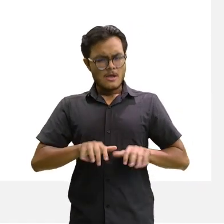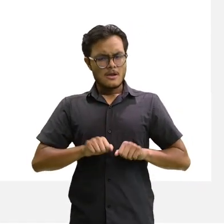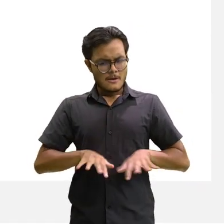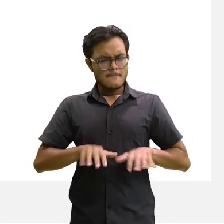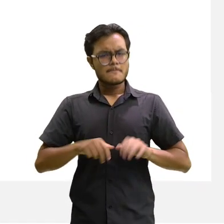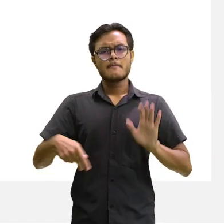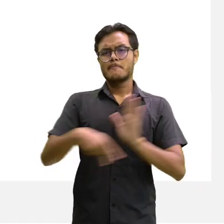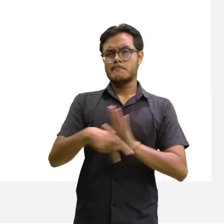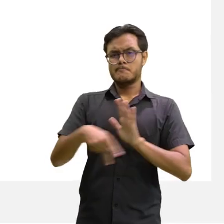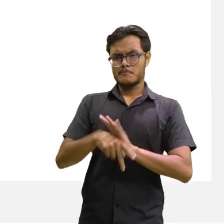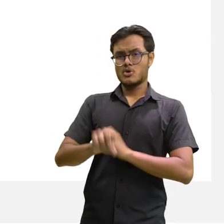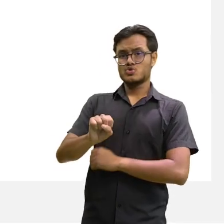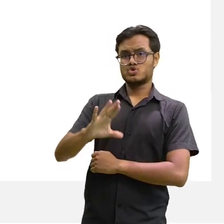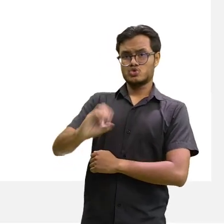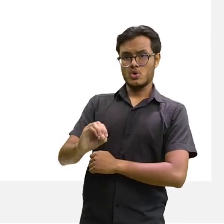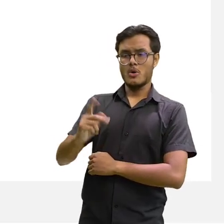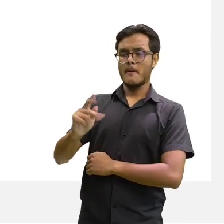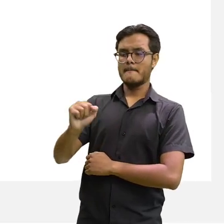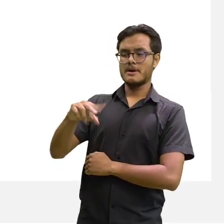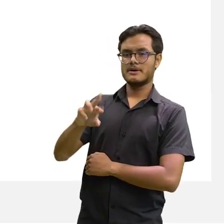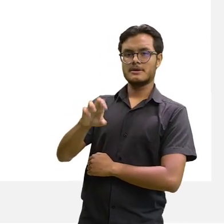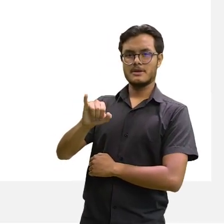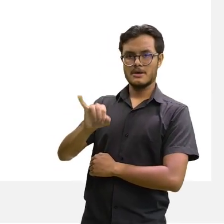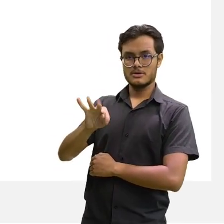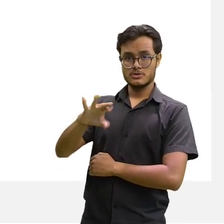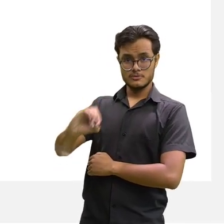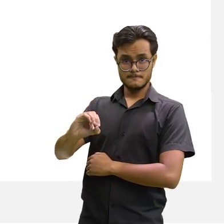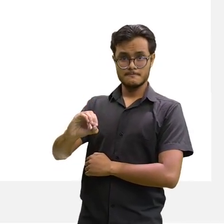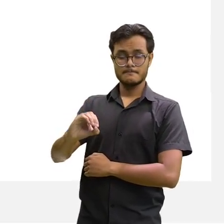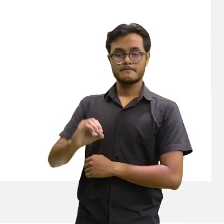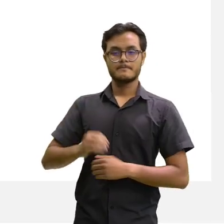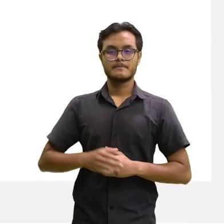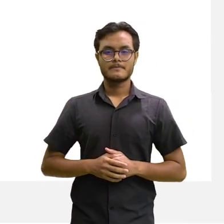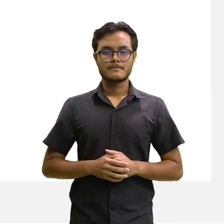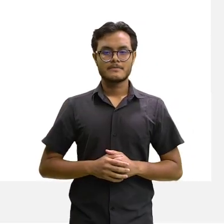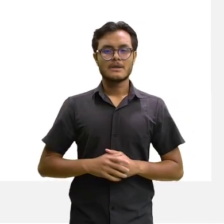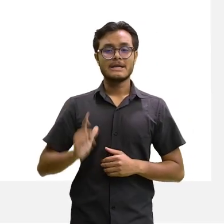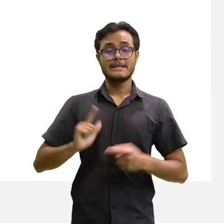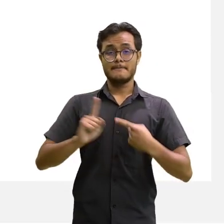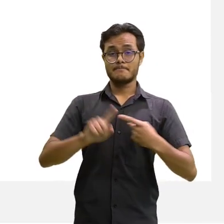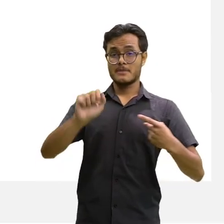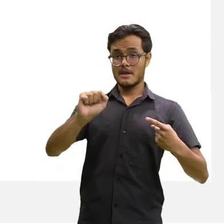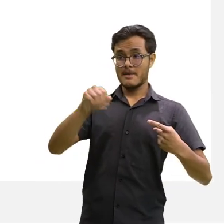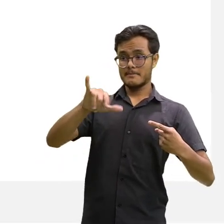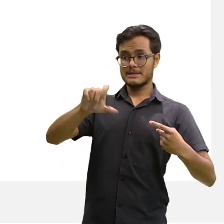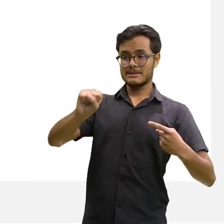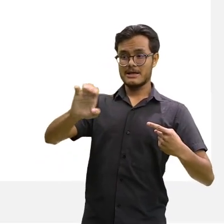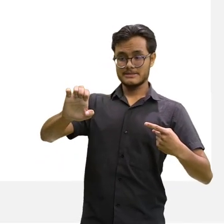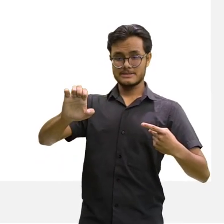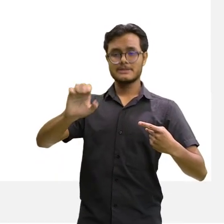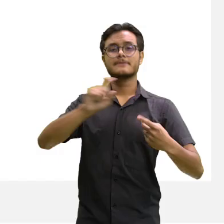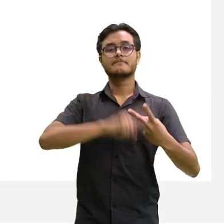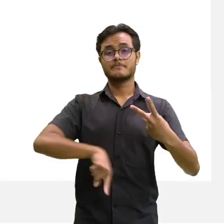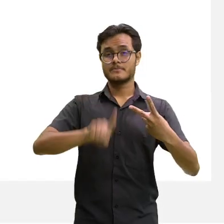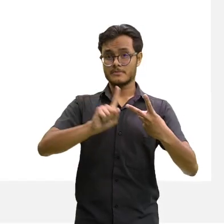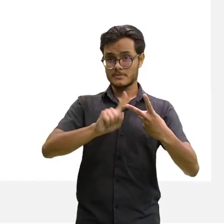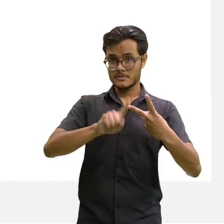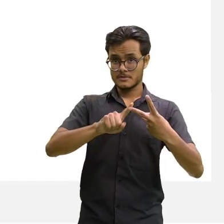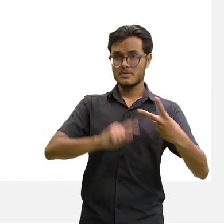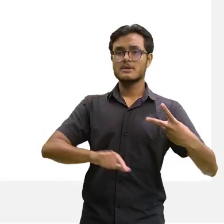suco pancreático. Dessas enzimas, a gente tem a amilase pancreática para digestão